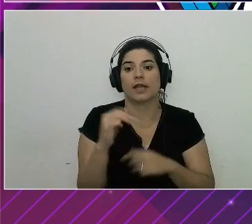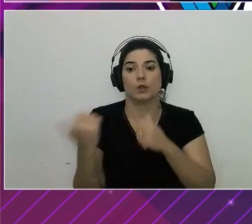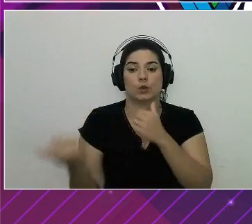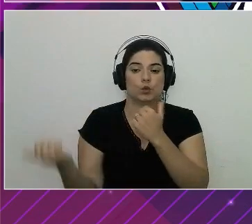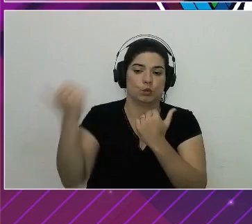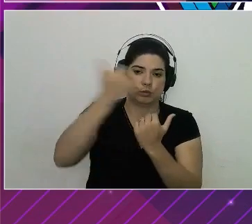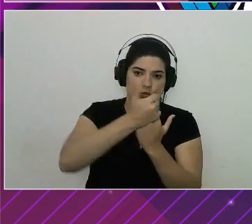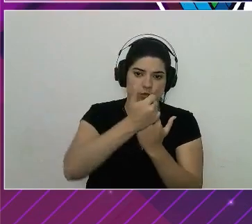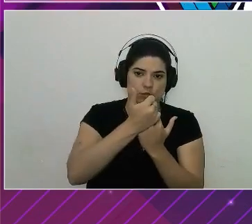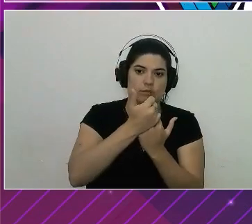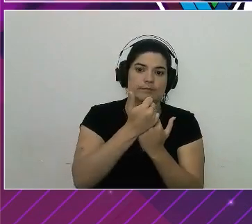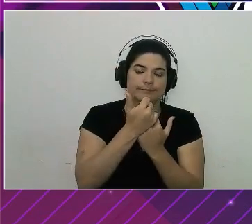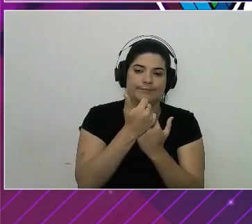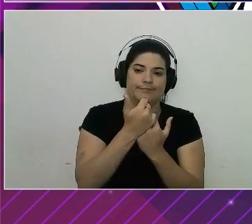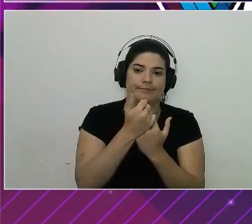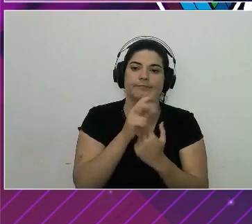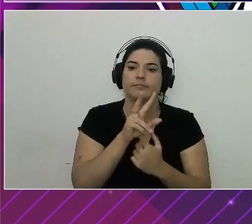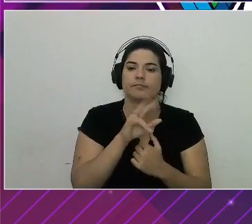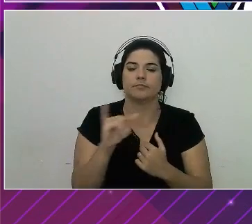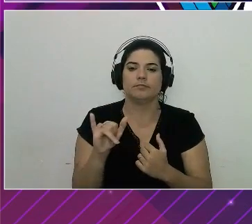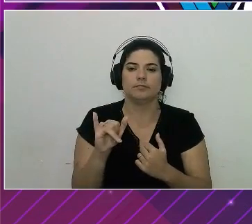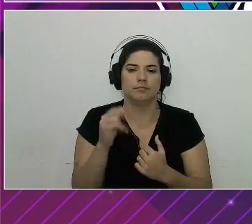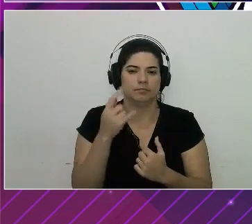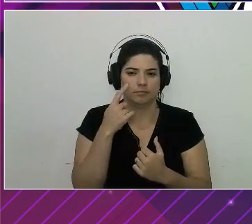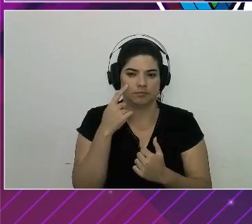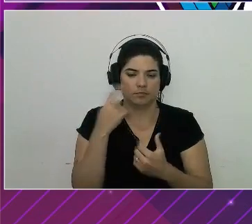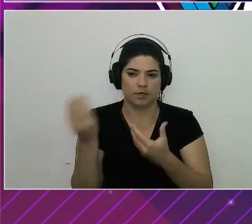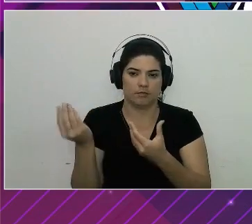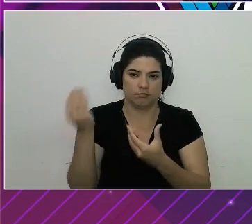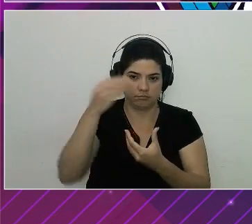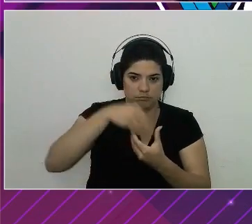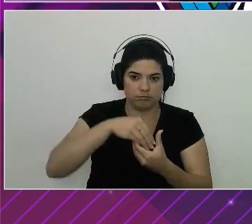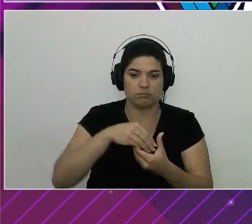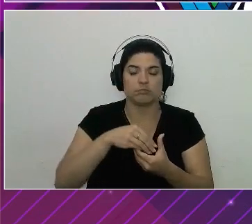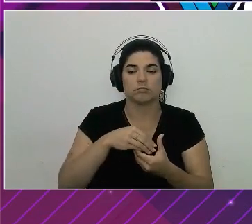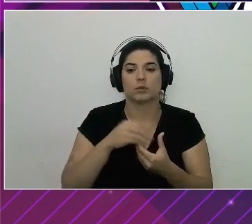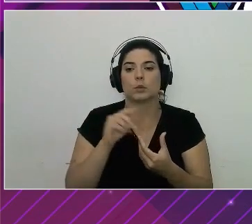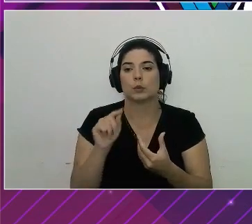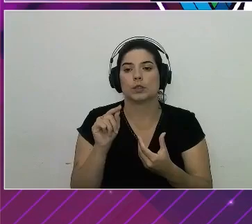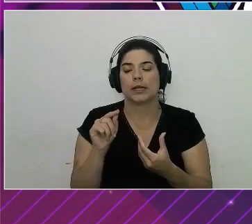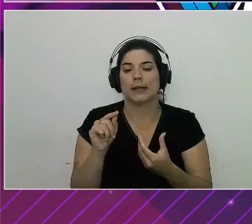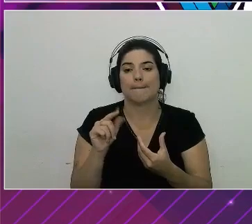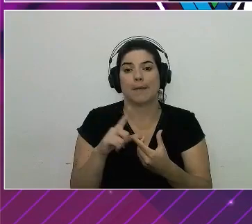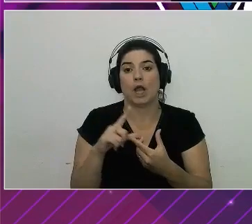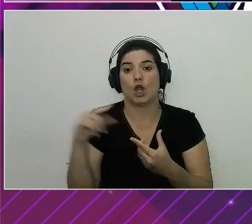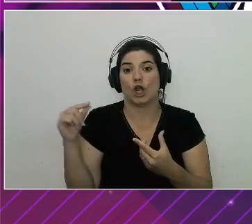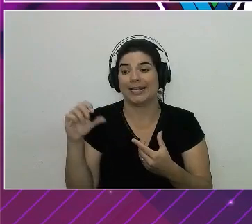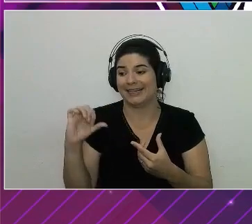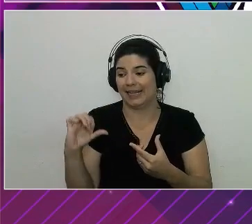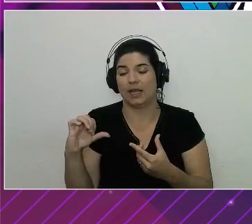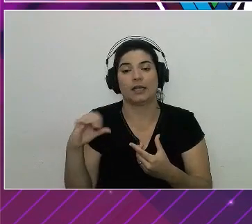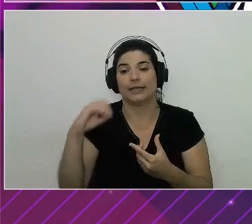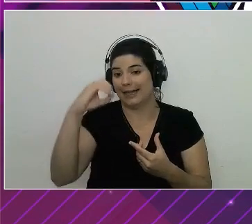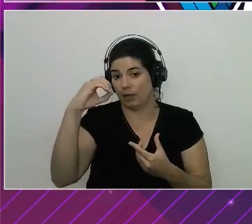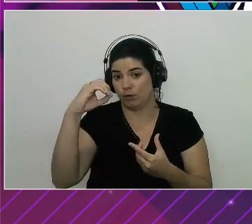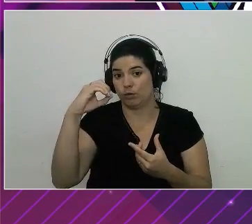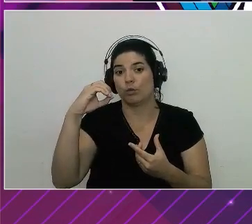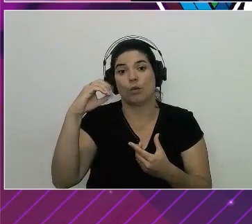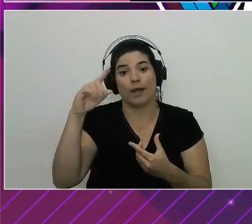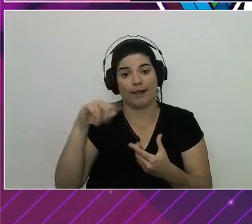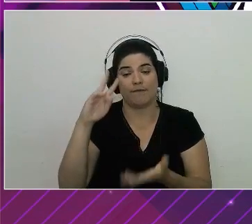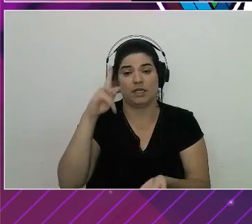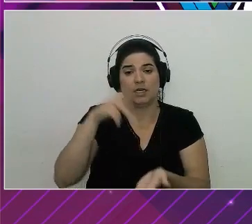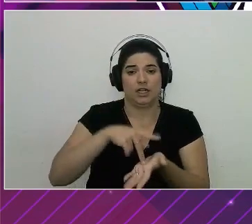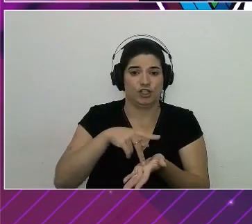ali. Agora, em vez de atributo .sql.rows maior que 0, agora é 16 maior que 0. E isso é true. Então,